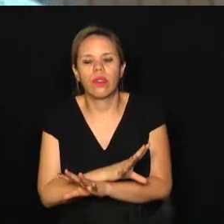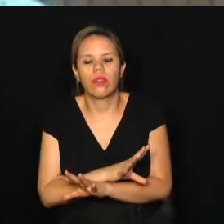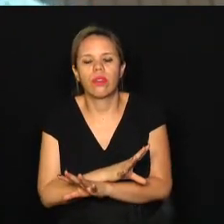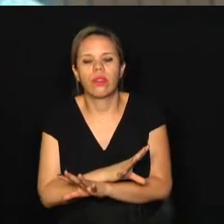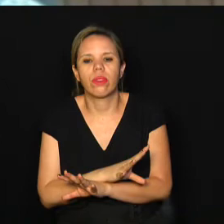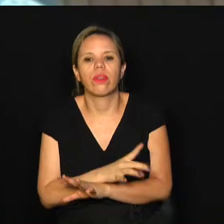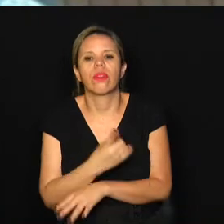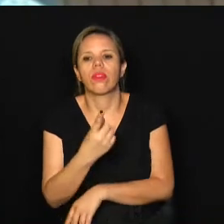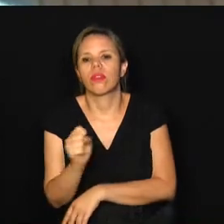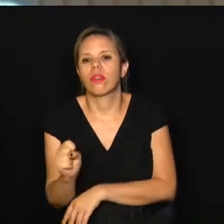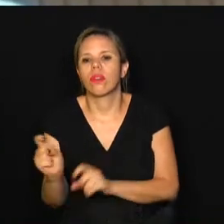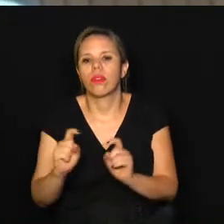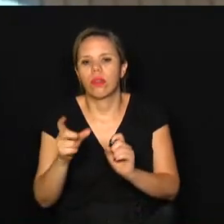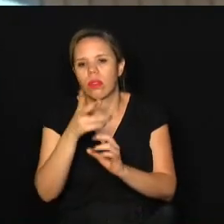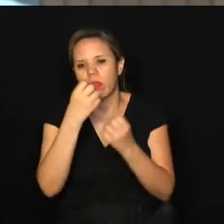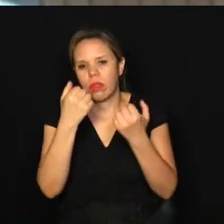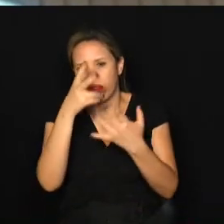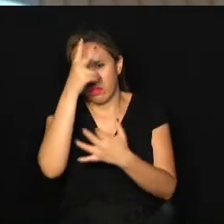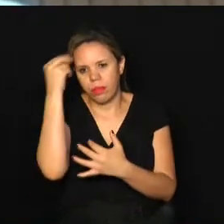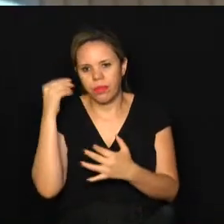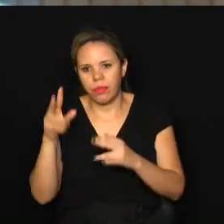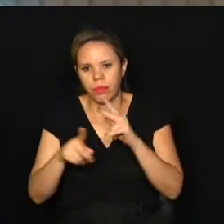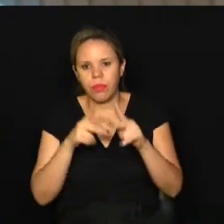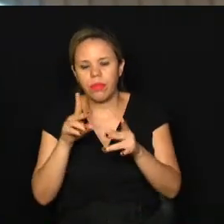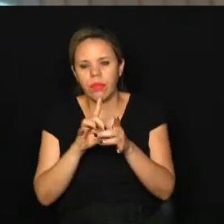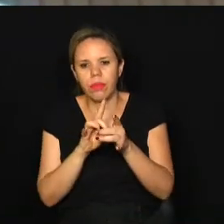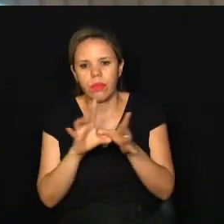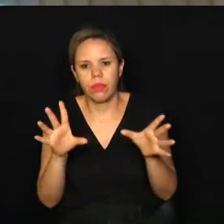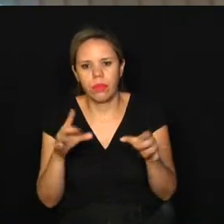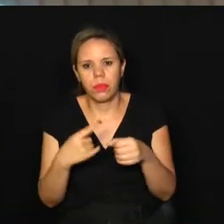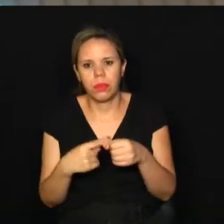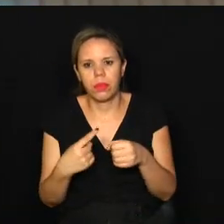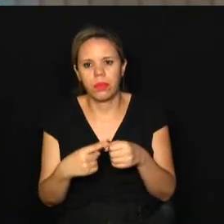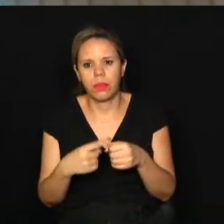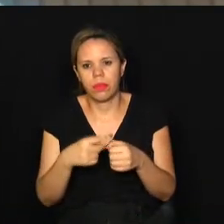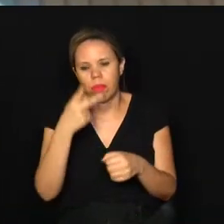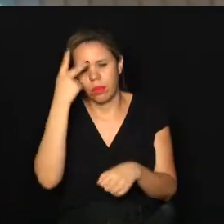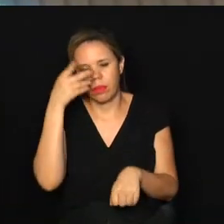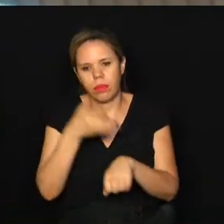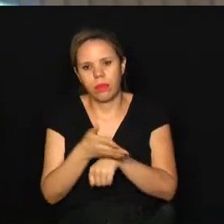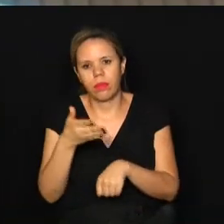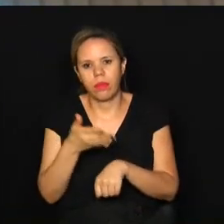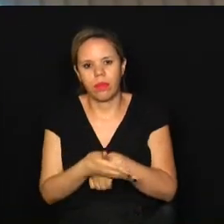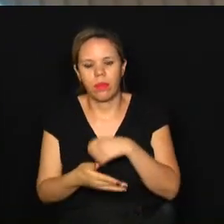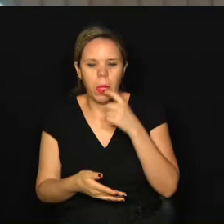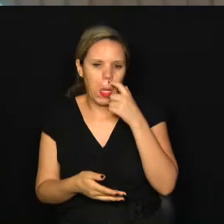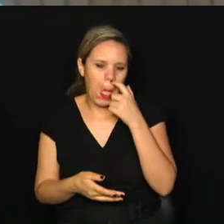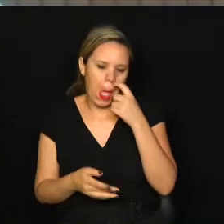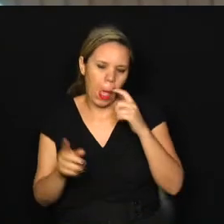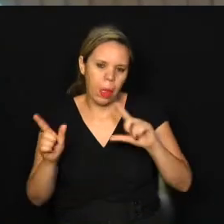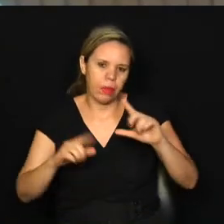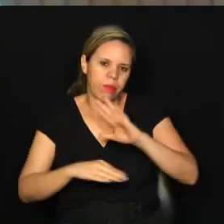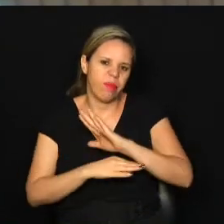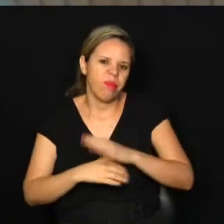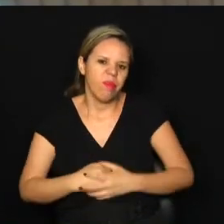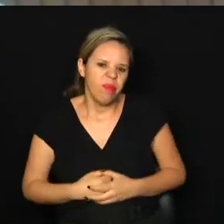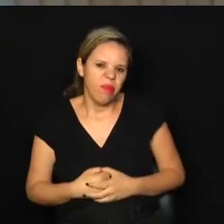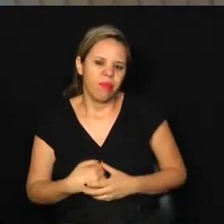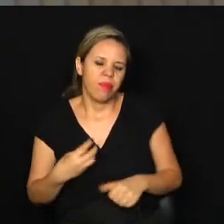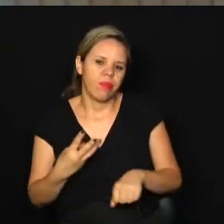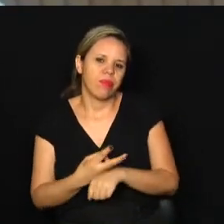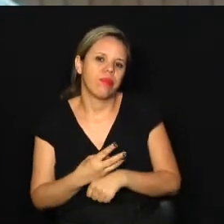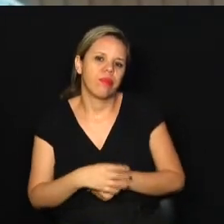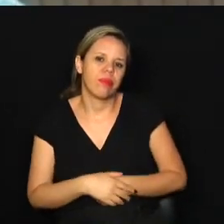audiência pública, e deixar aqui a todos os munícipes que estão participando através da TV Câmara e do nosso